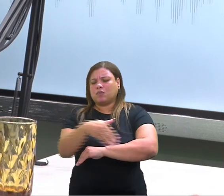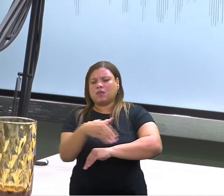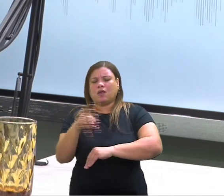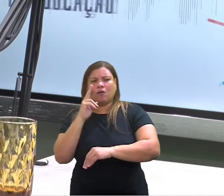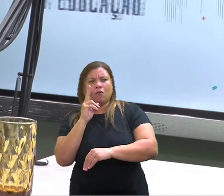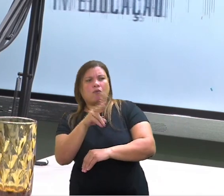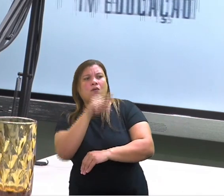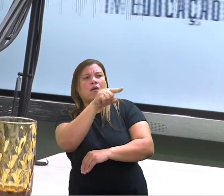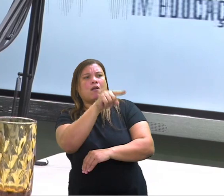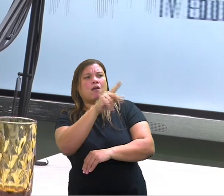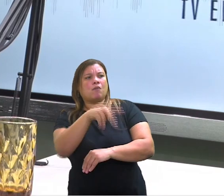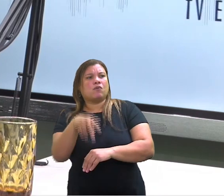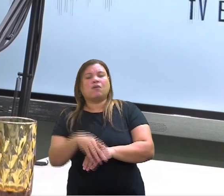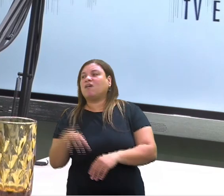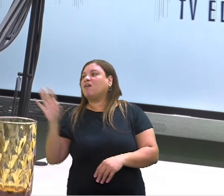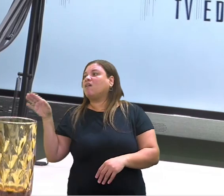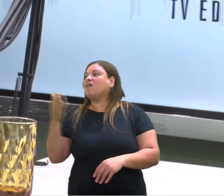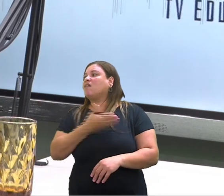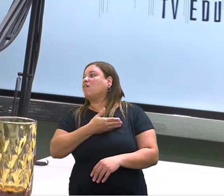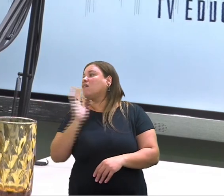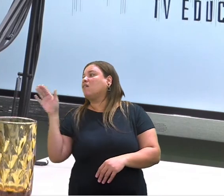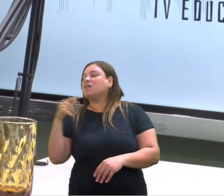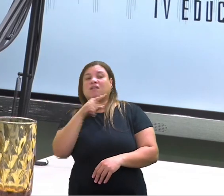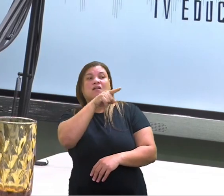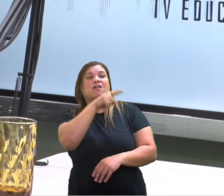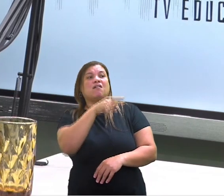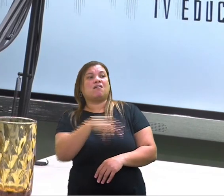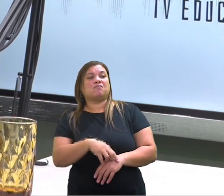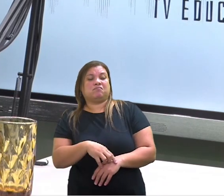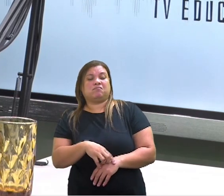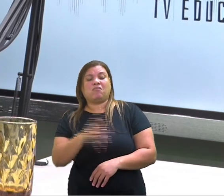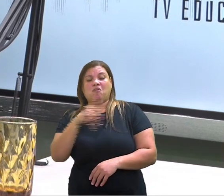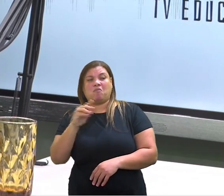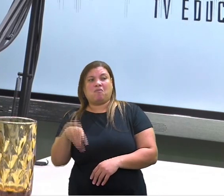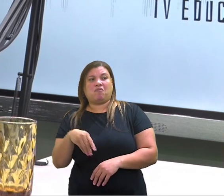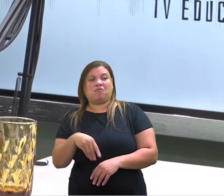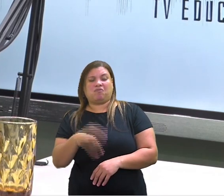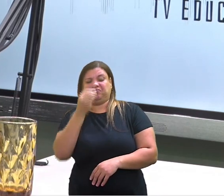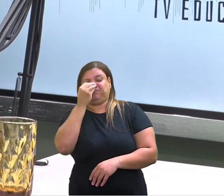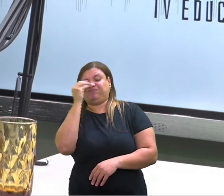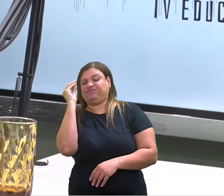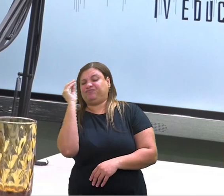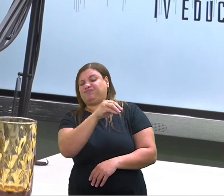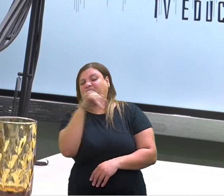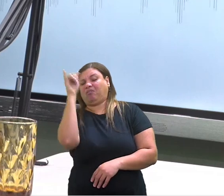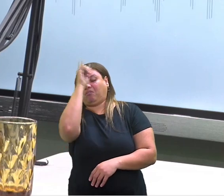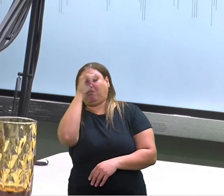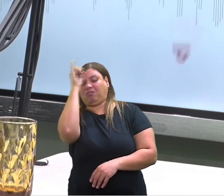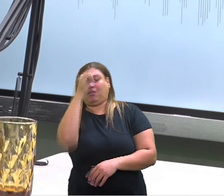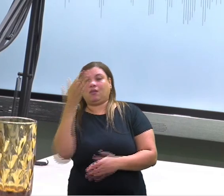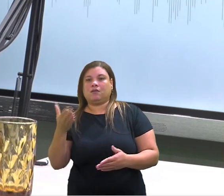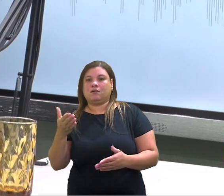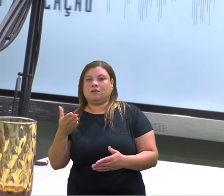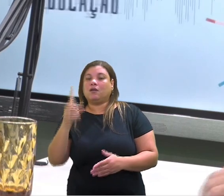no ambiente escolar que o funcionário público pode ser desacatado. É interessante que o professor saiba essa diferença. Quando eu ligo, porque,